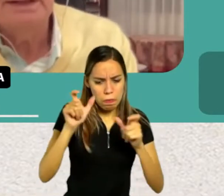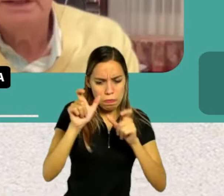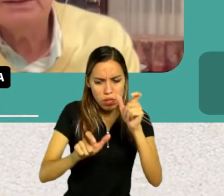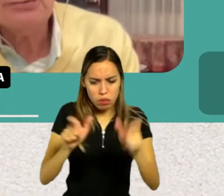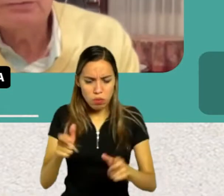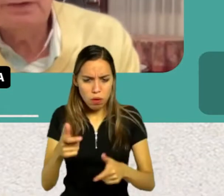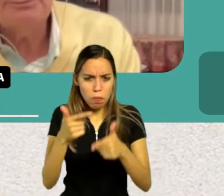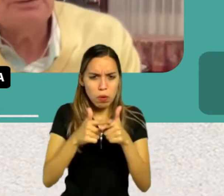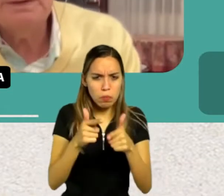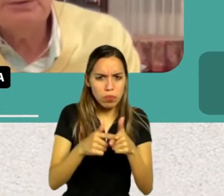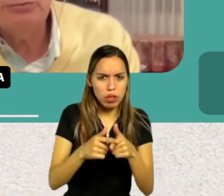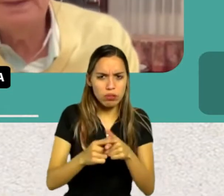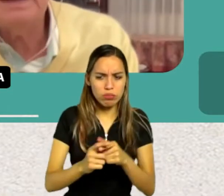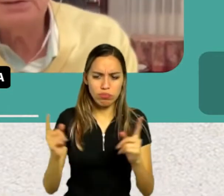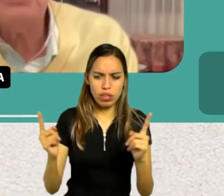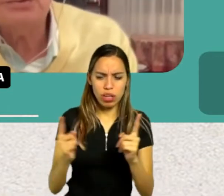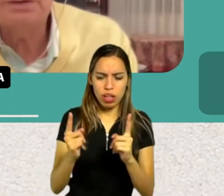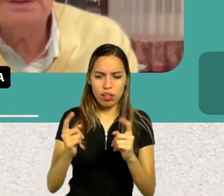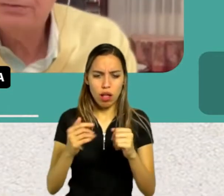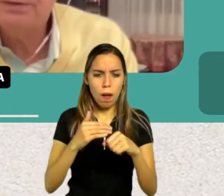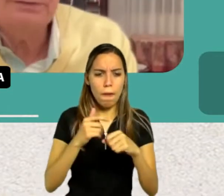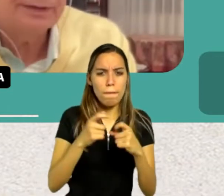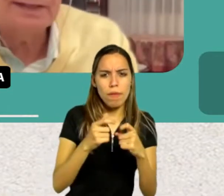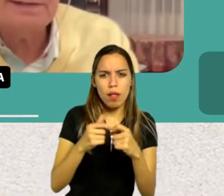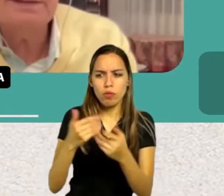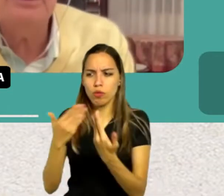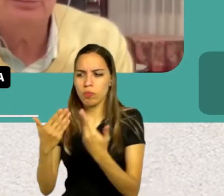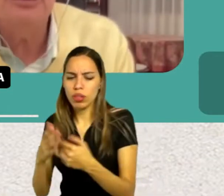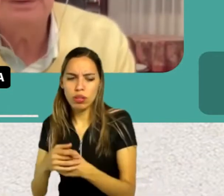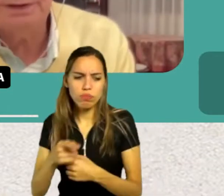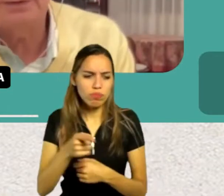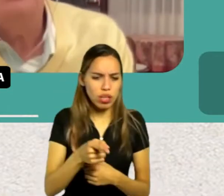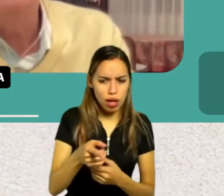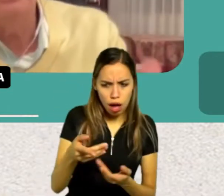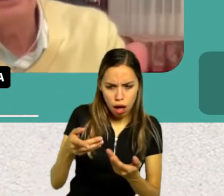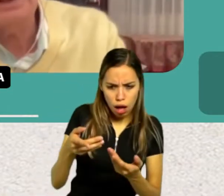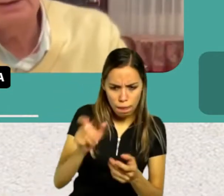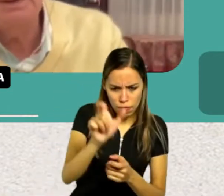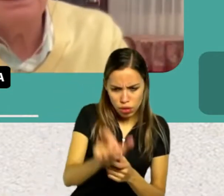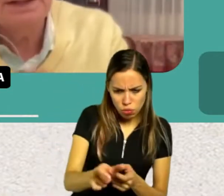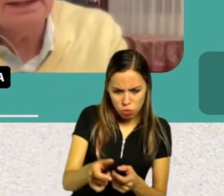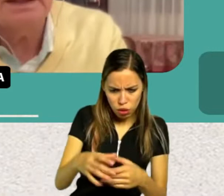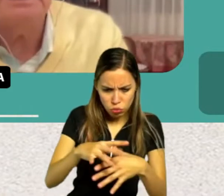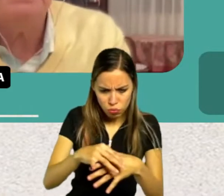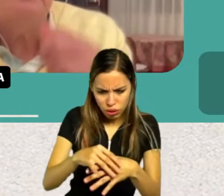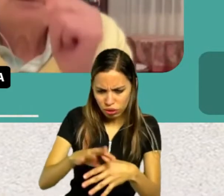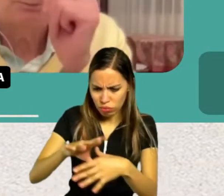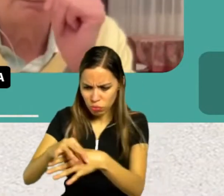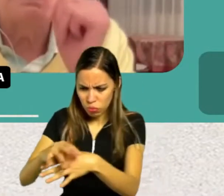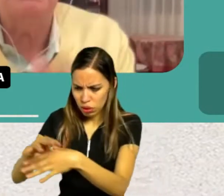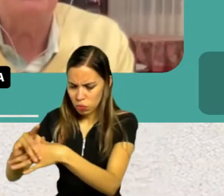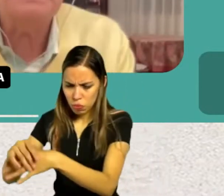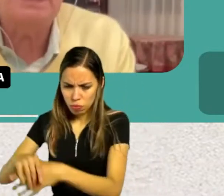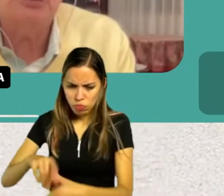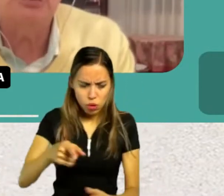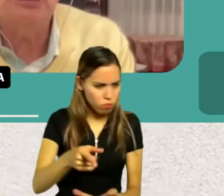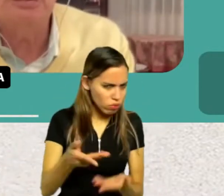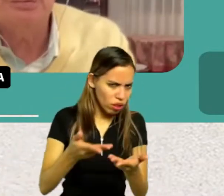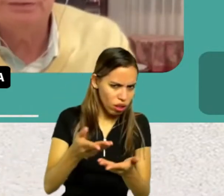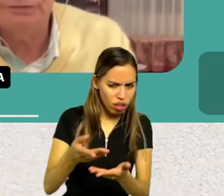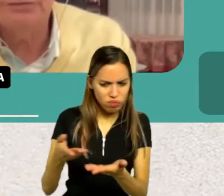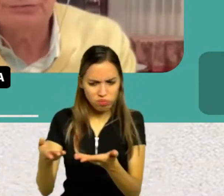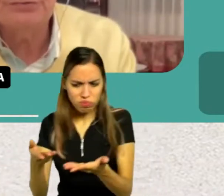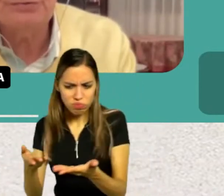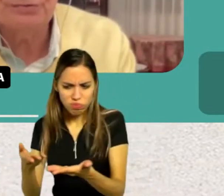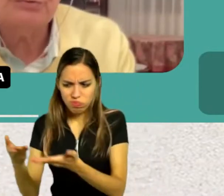não. Isso não é problema do Brasil só, isso acontece no mundo inteiro. Logicamente que aqui o problema é mais